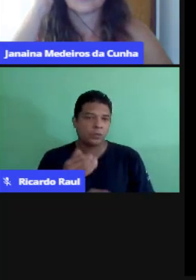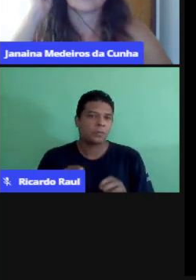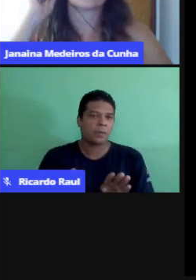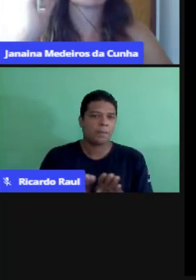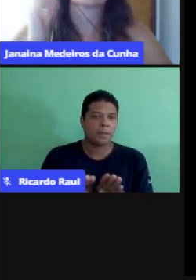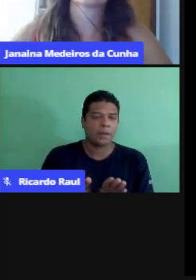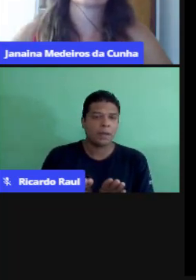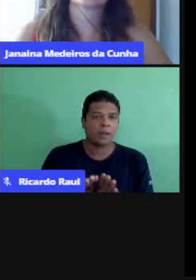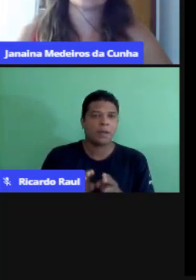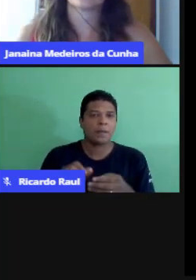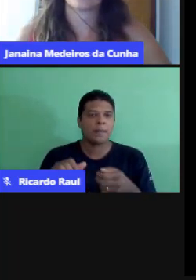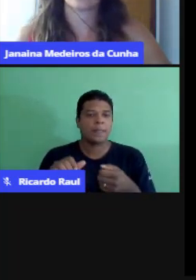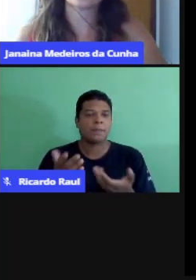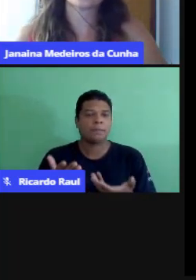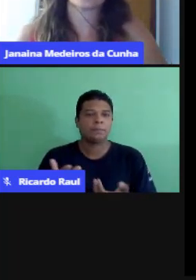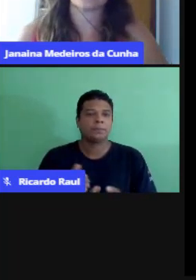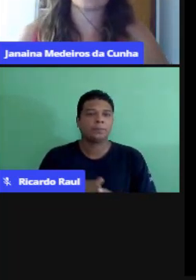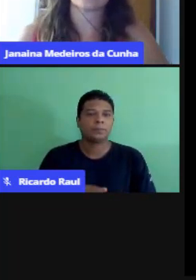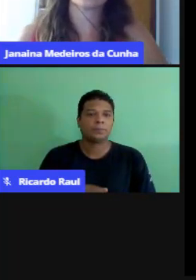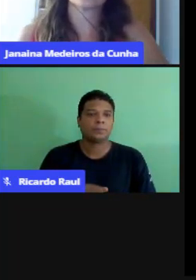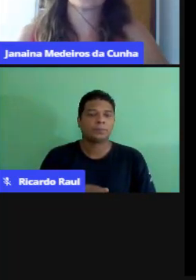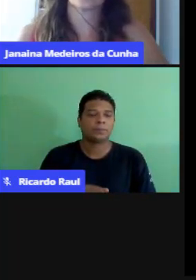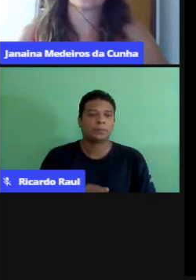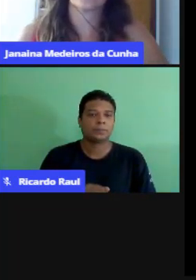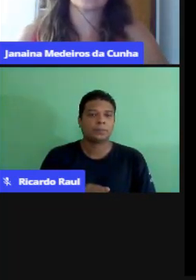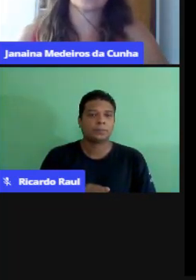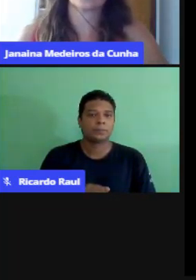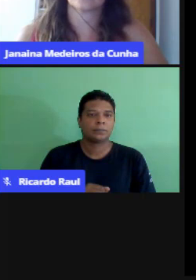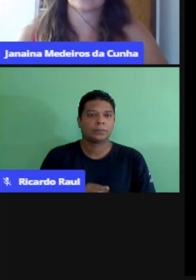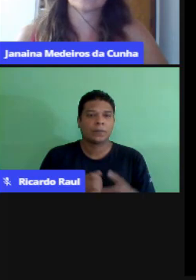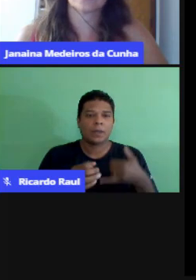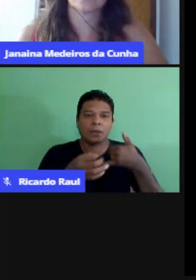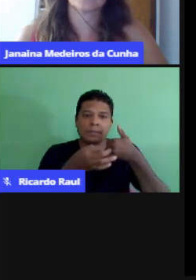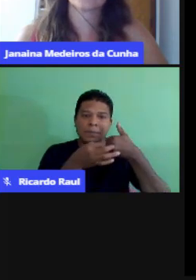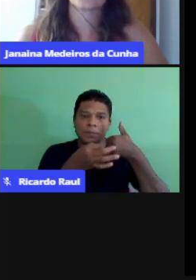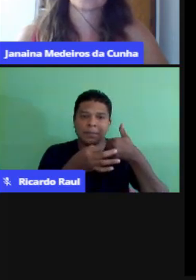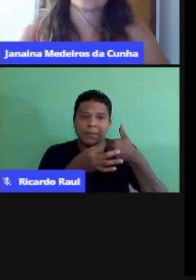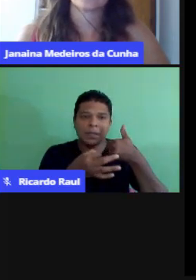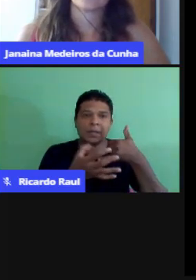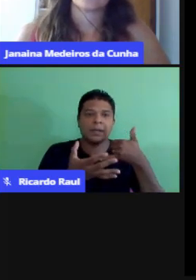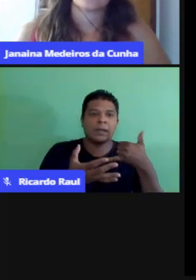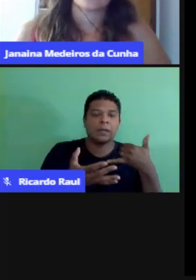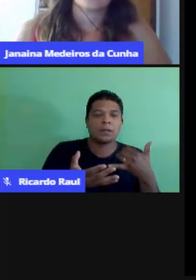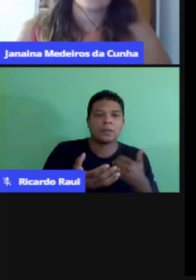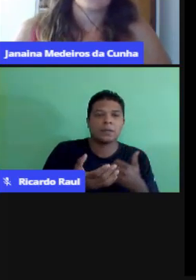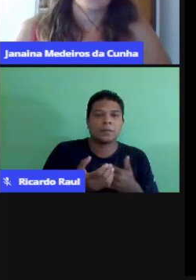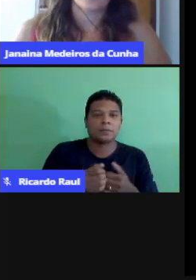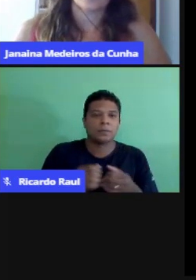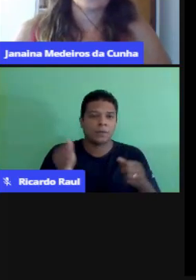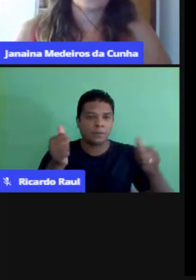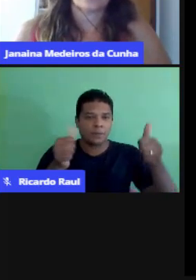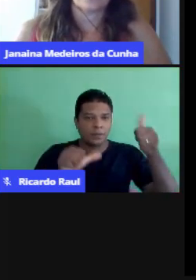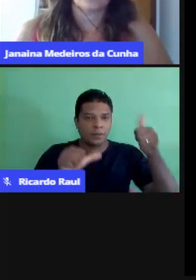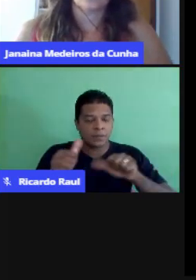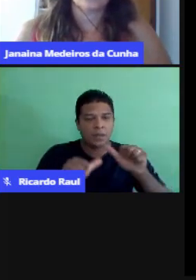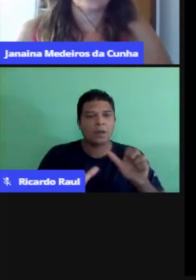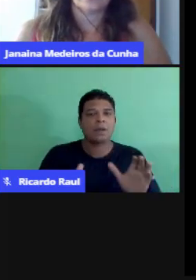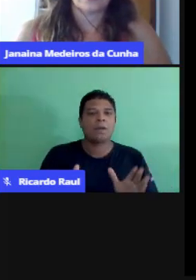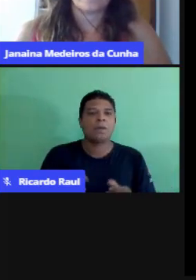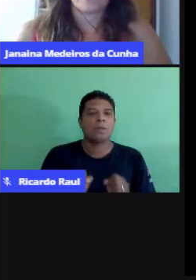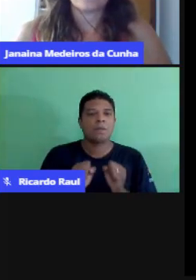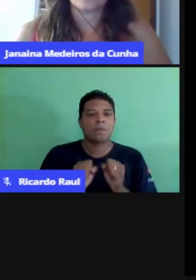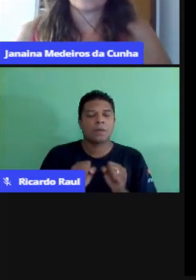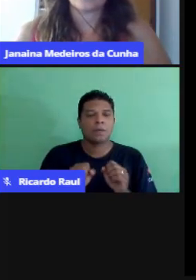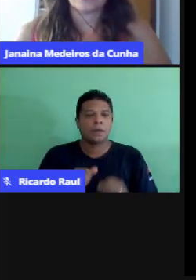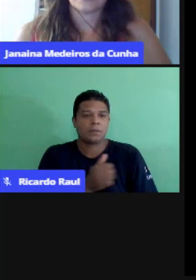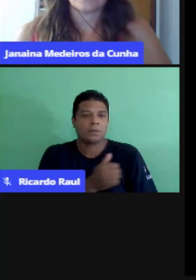pedindo, fazendo, né, áudios, pequenos áudios, né, igual eu falei, de autoavaliação. Eu posso, aquele aluno que